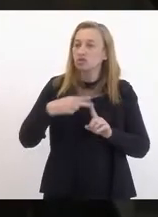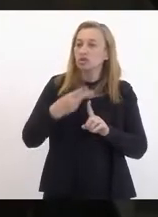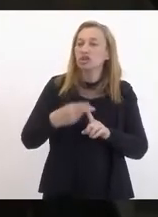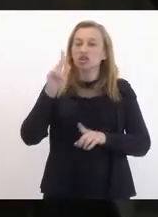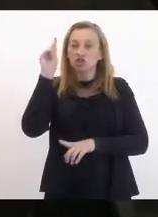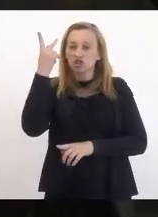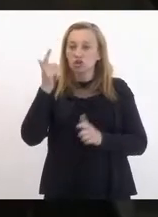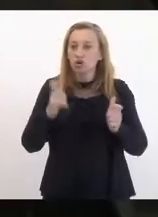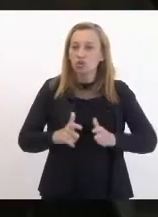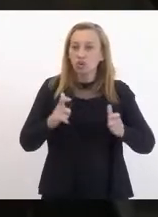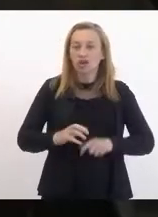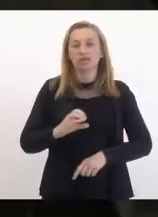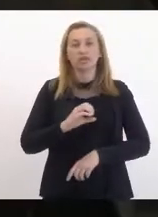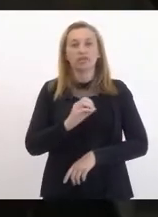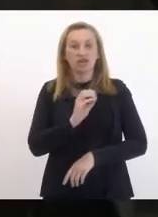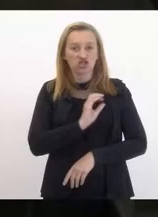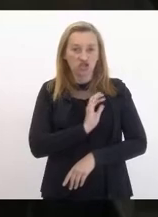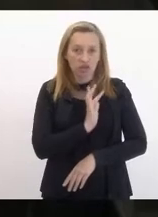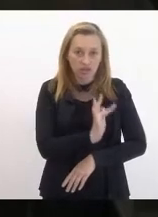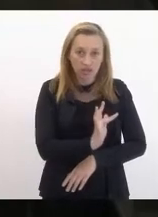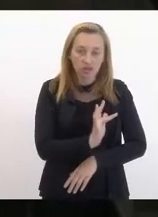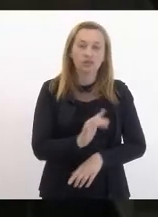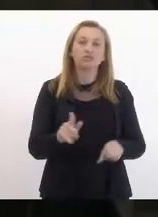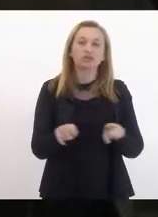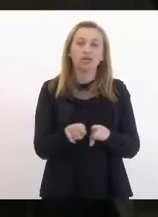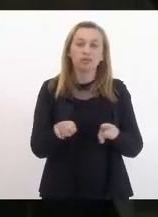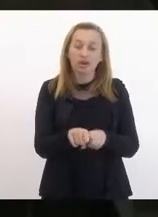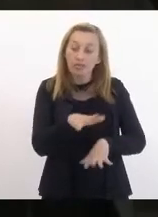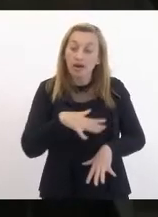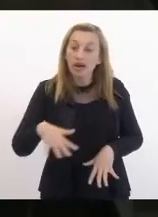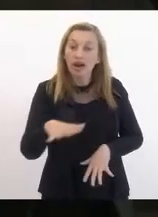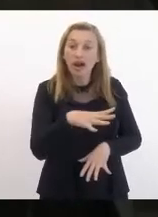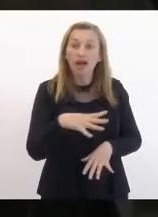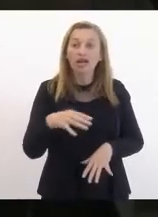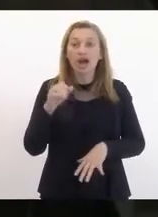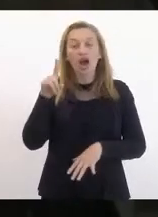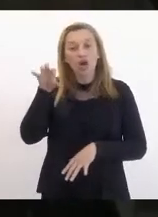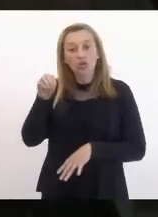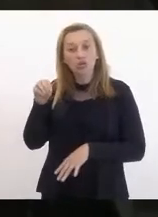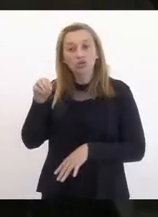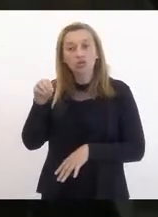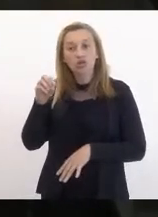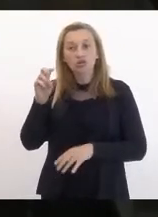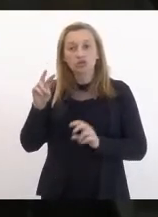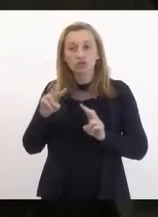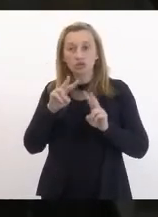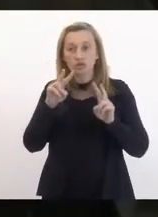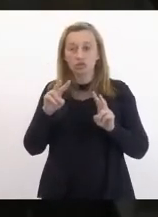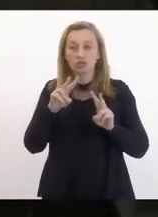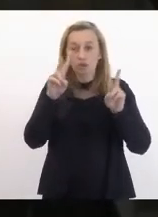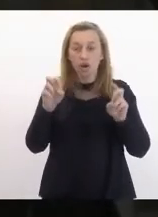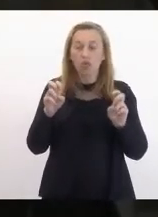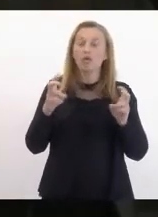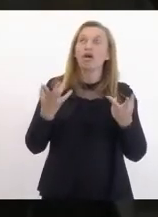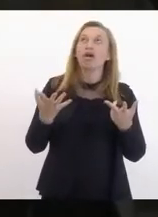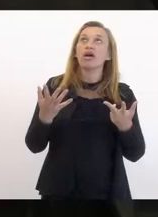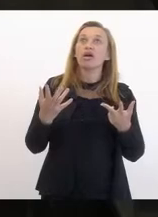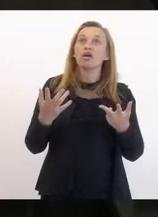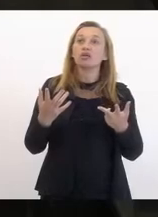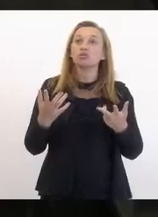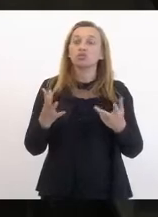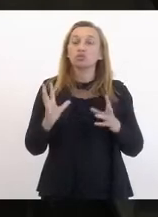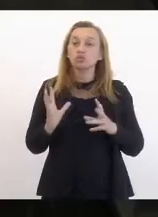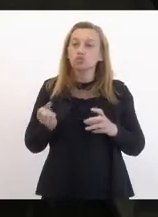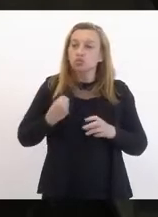local de Caxias da Baixada, e para a área de audiovisual, muito em função do